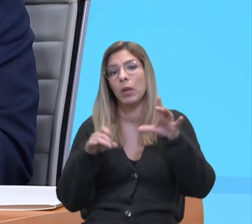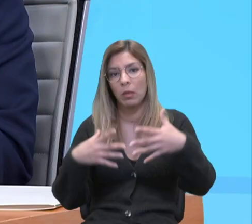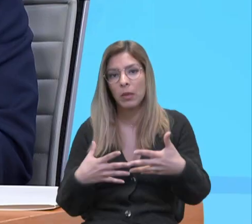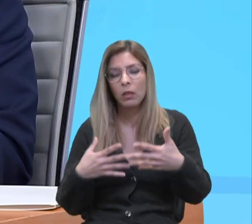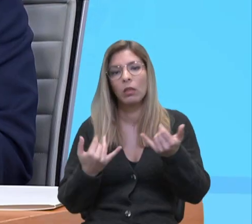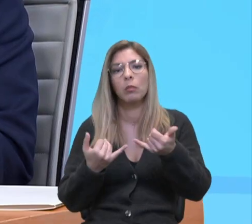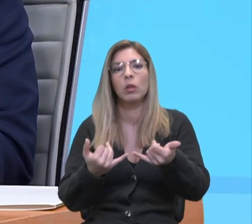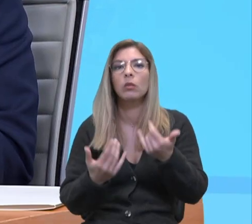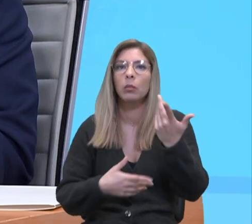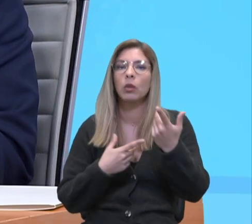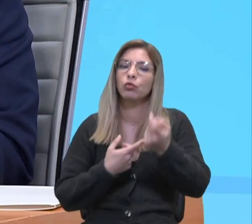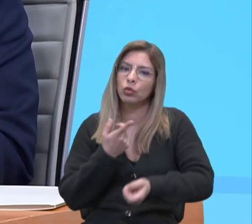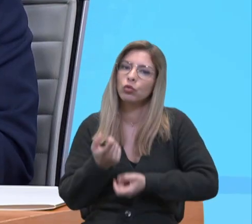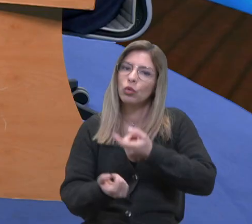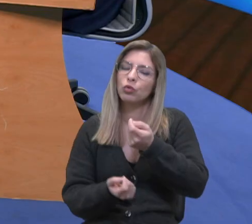uma recuperação progressiva.